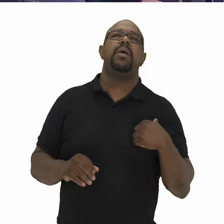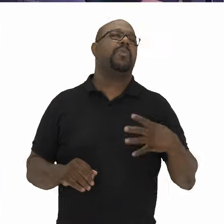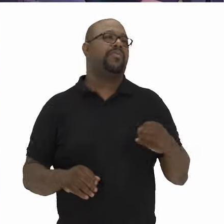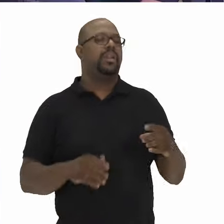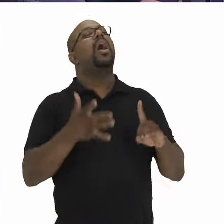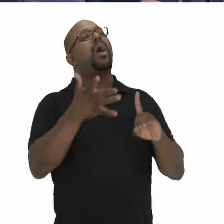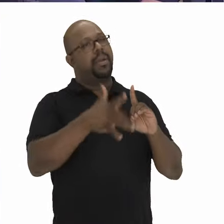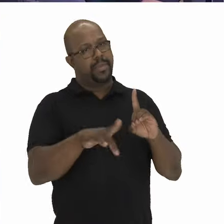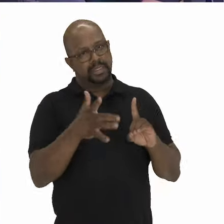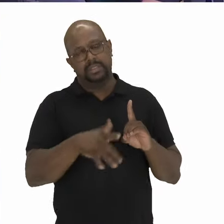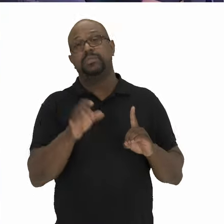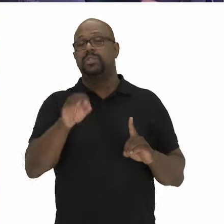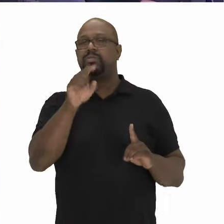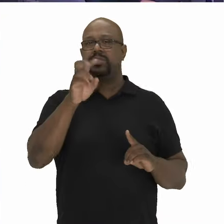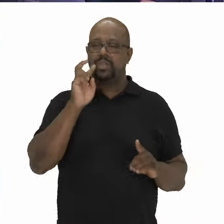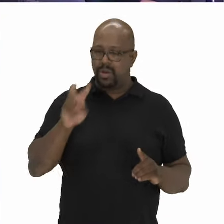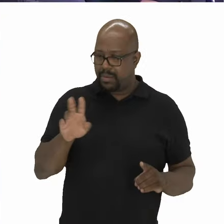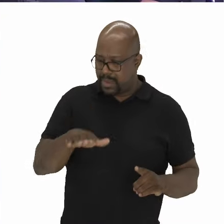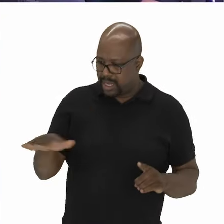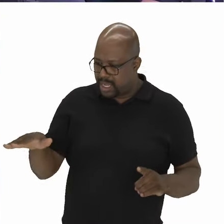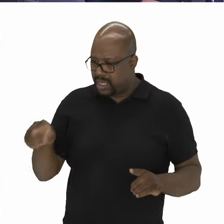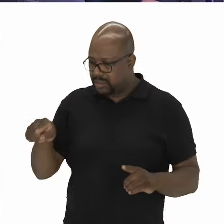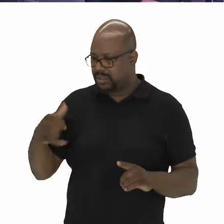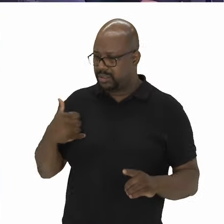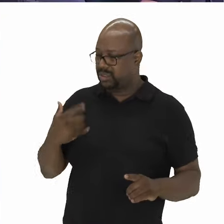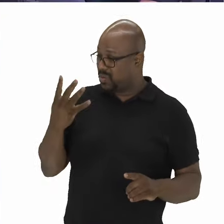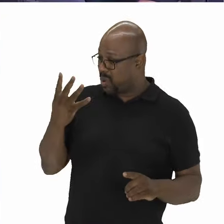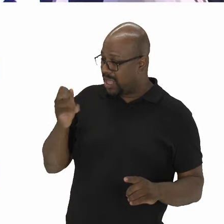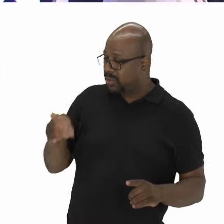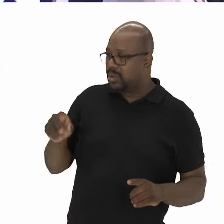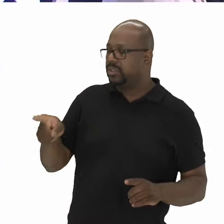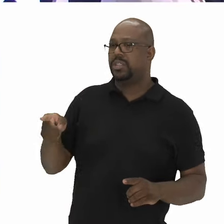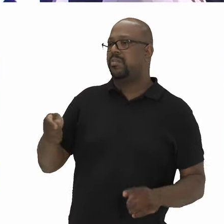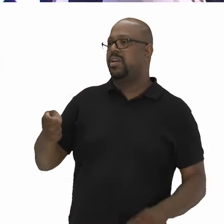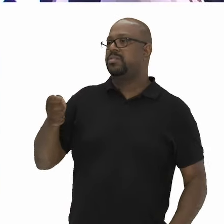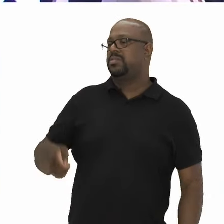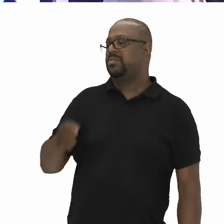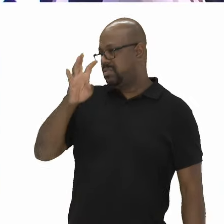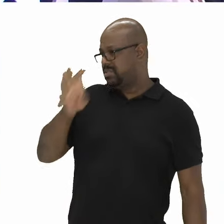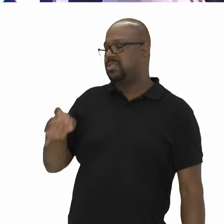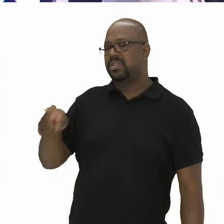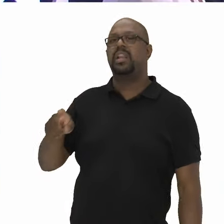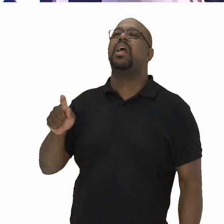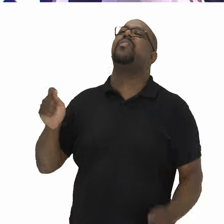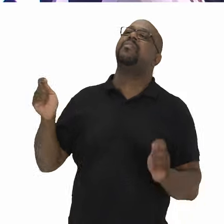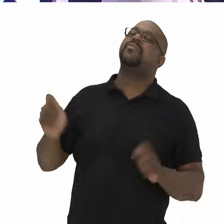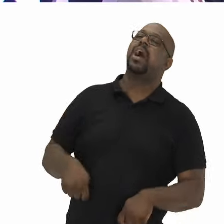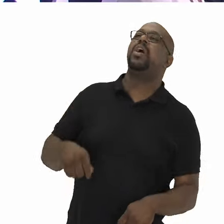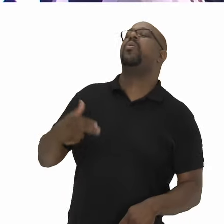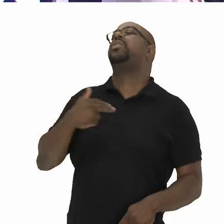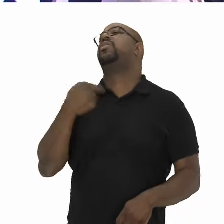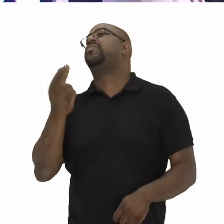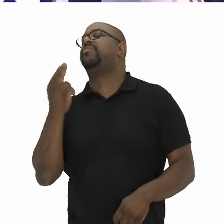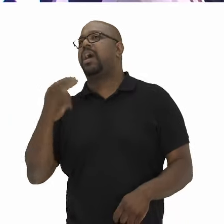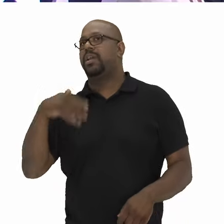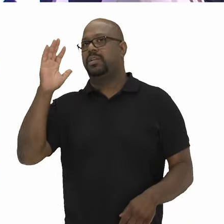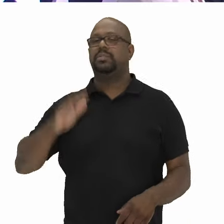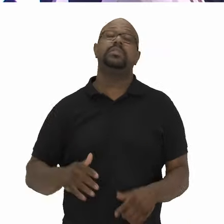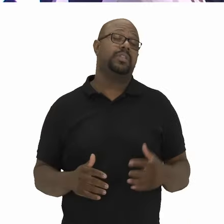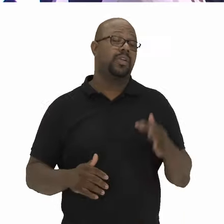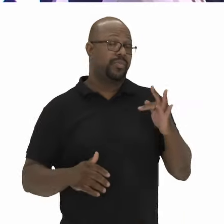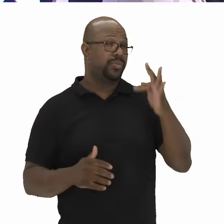profissão o capacitismo de você olhar para uma criança de 4 anos e criar um julgamento sobre o que será dela